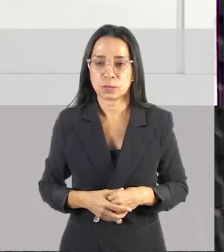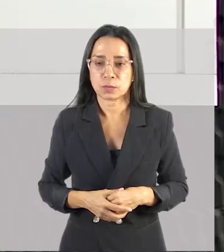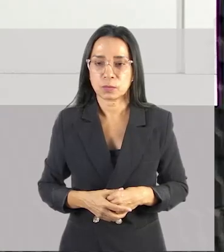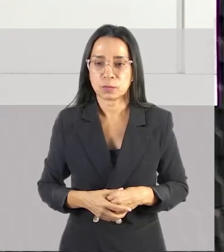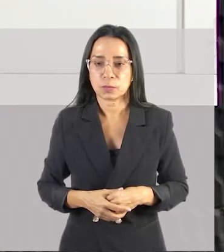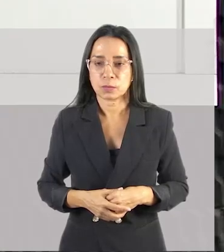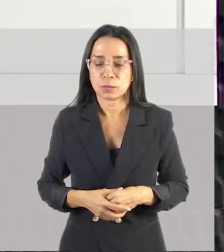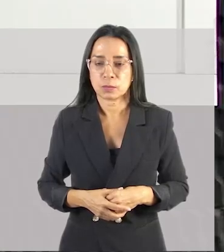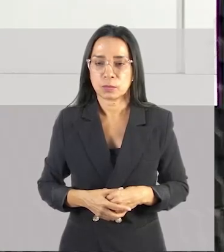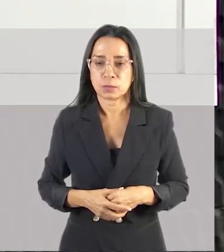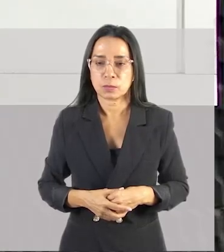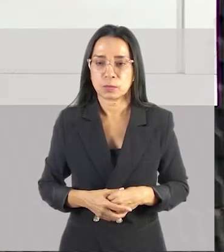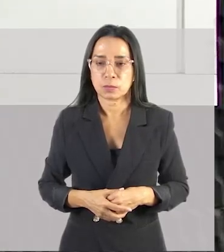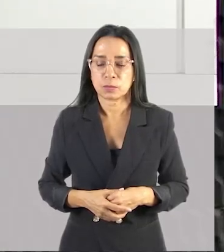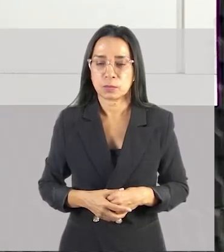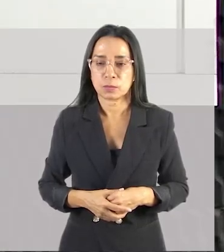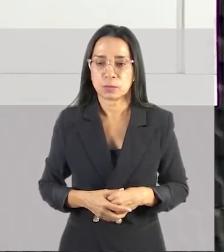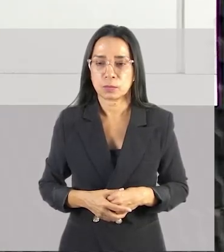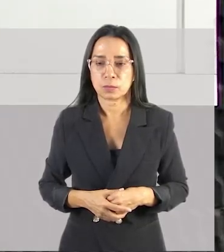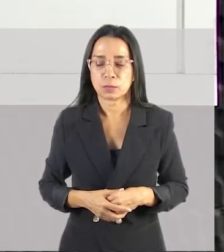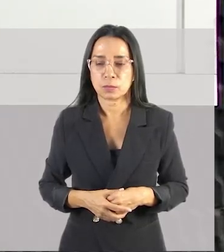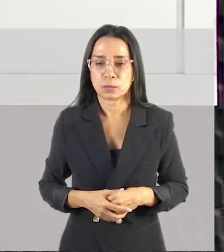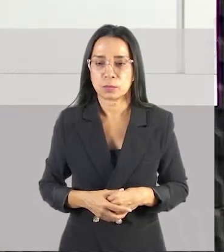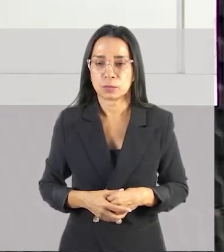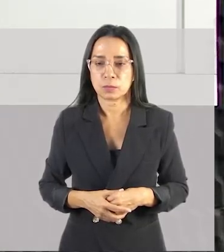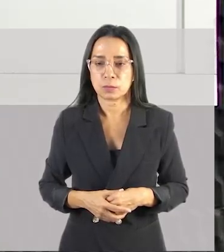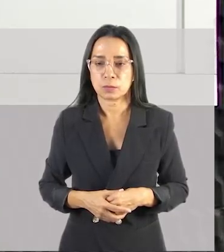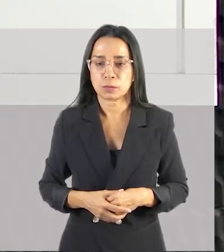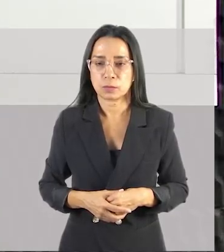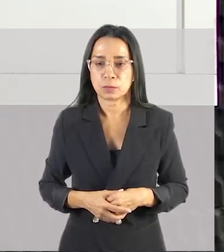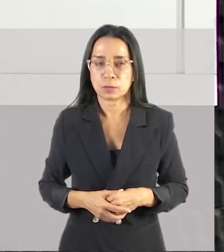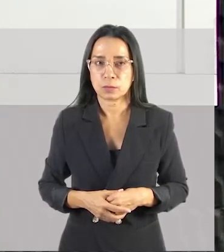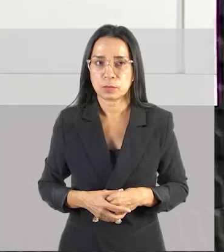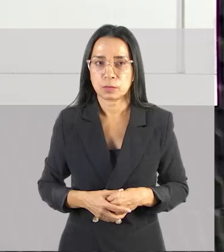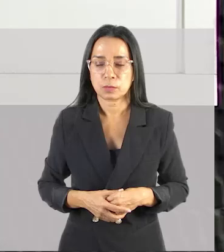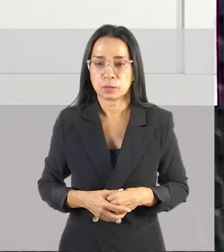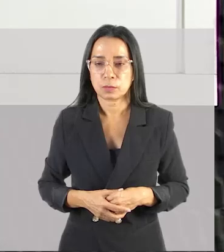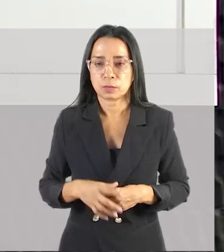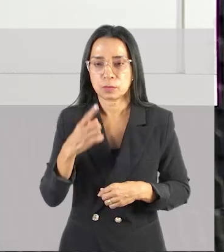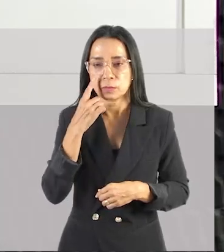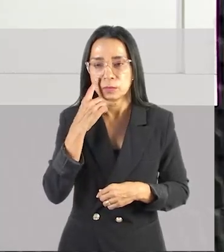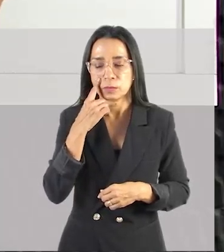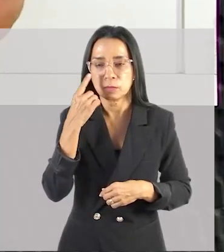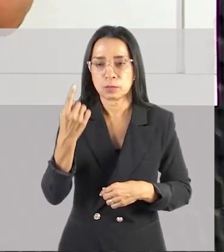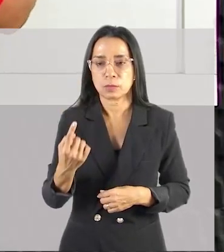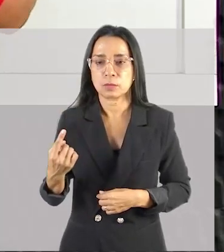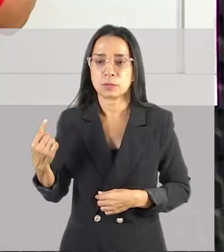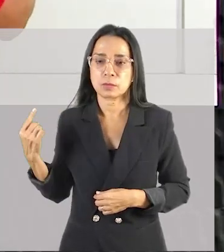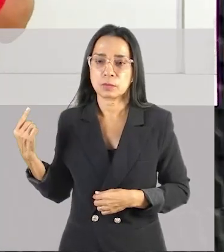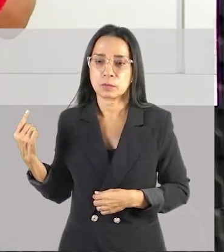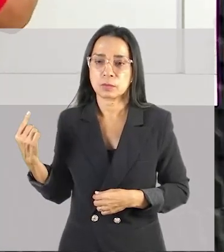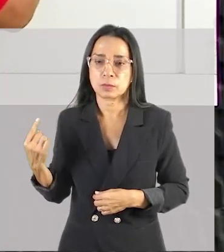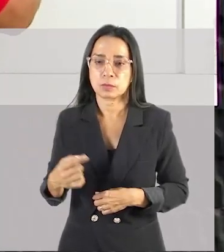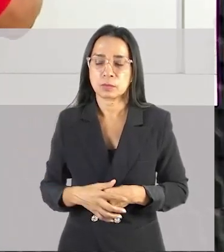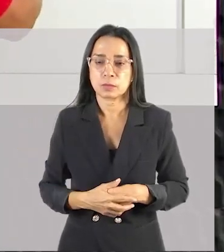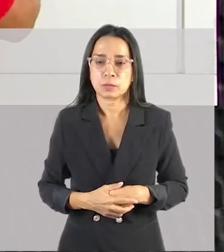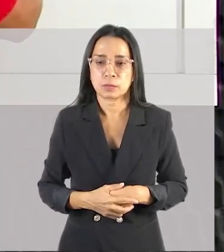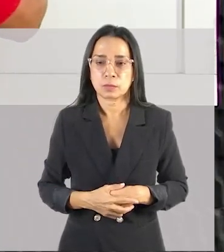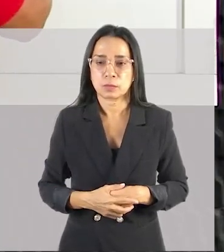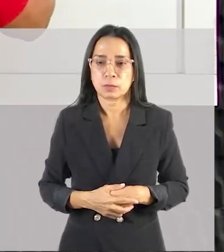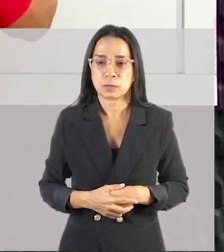É um triângulo mais ou menos desse formato. Ó. Veja que a área de um